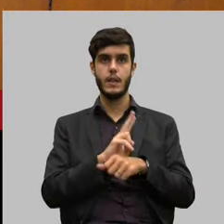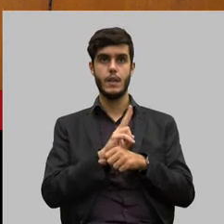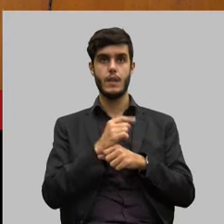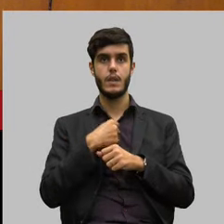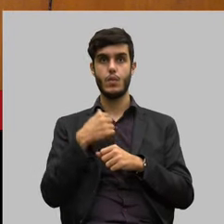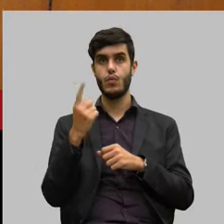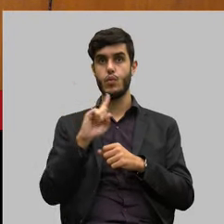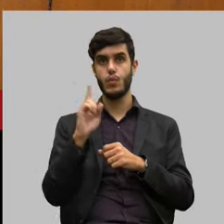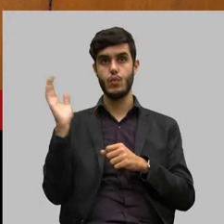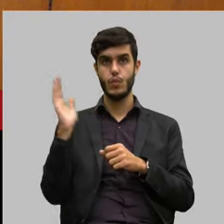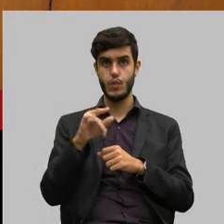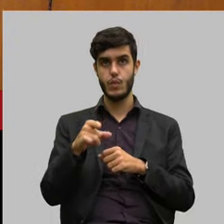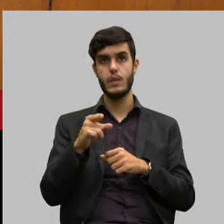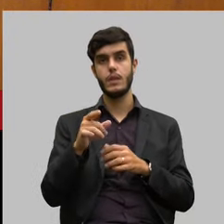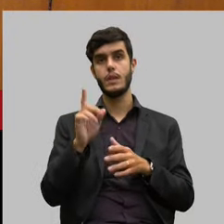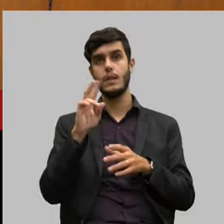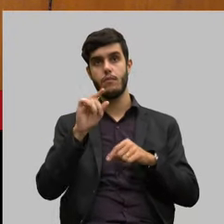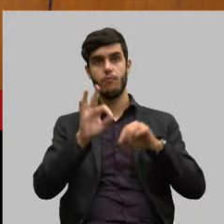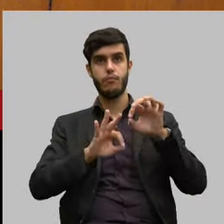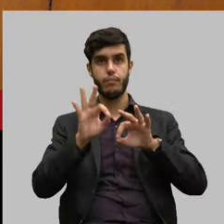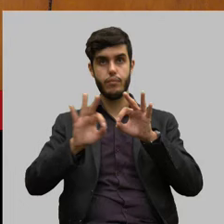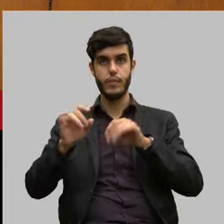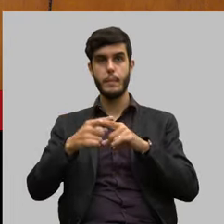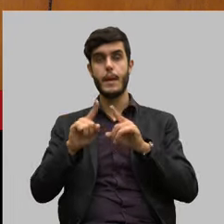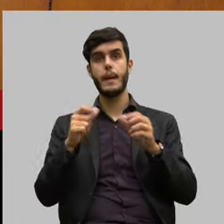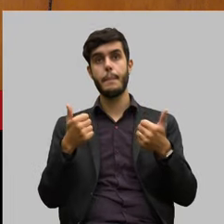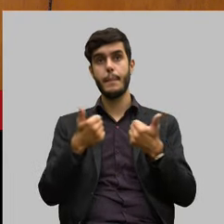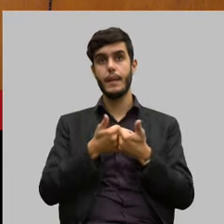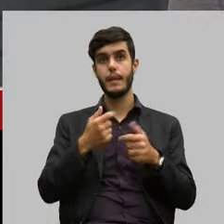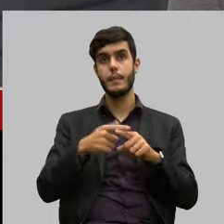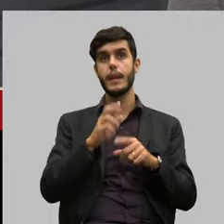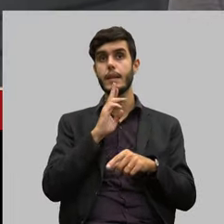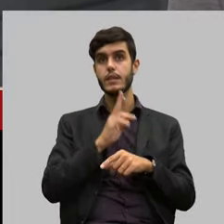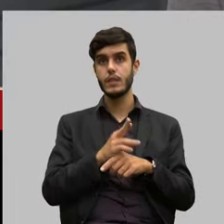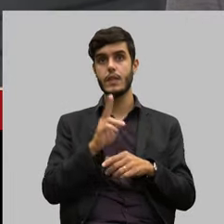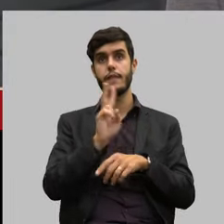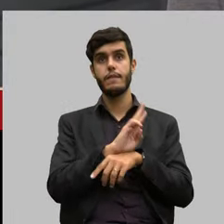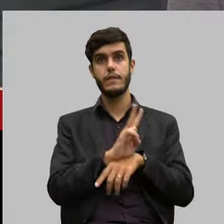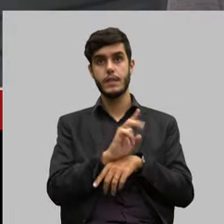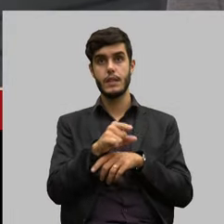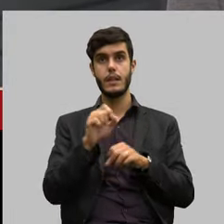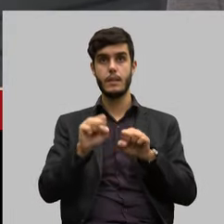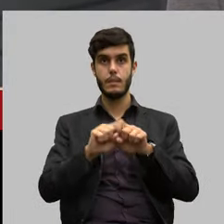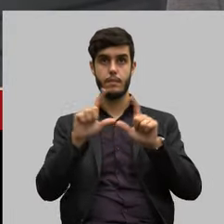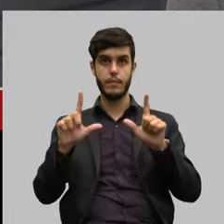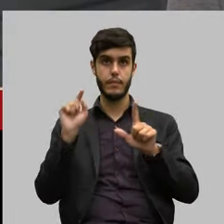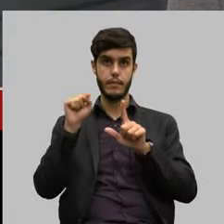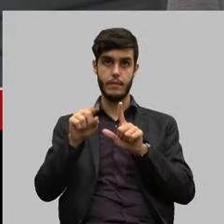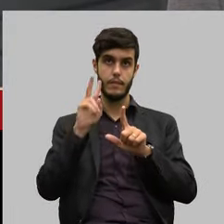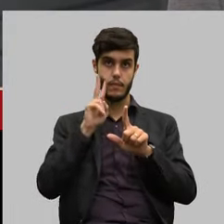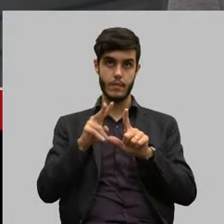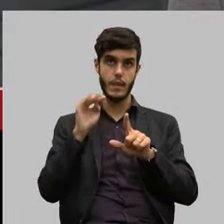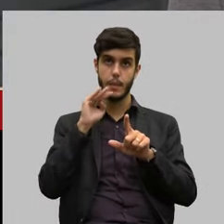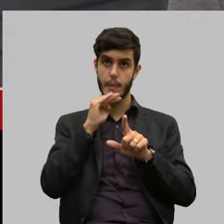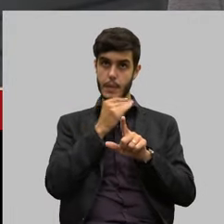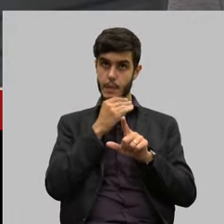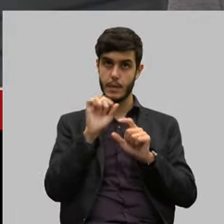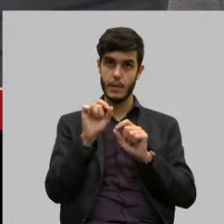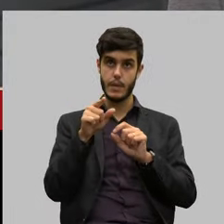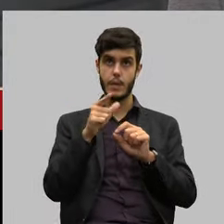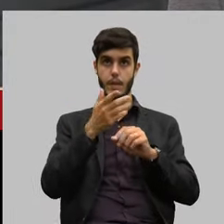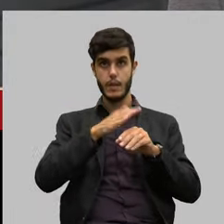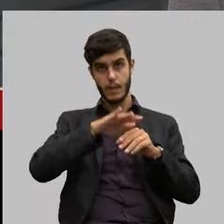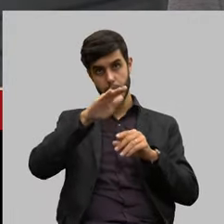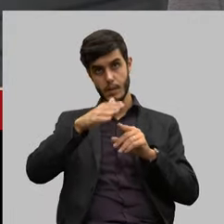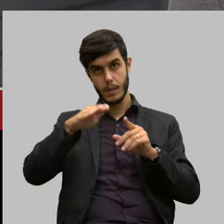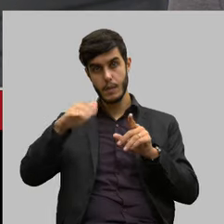estatística mas o que se aproxima mais foi o resultado fiscal que eu trouxe no meu slide em que houve que o senhor pode perceber um movimento semelhante